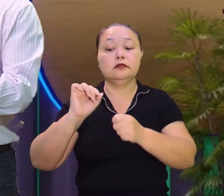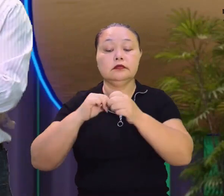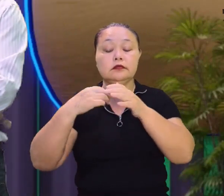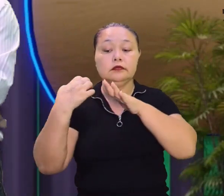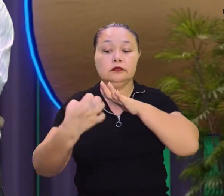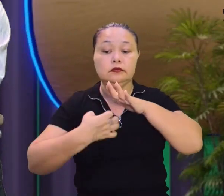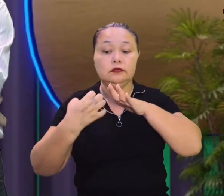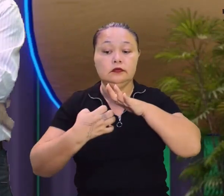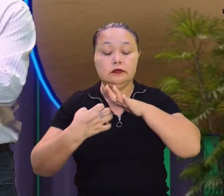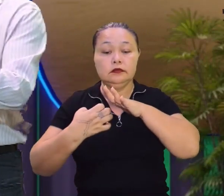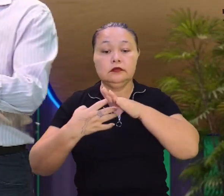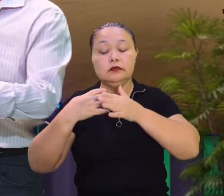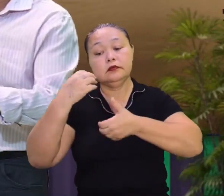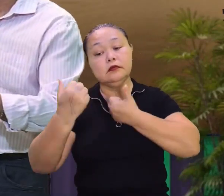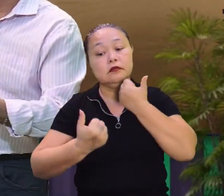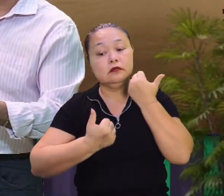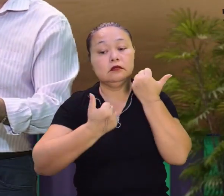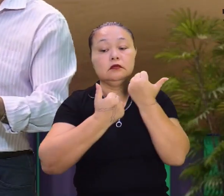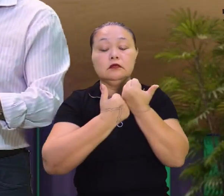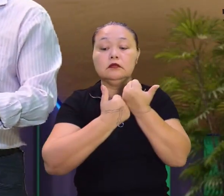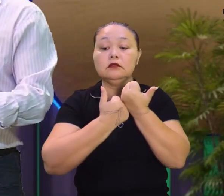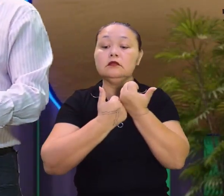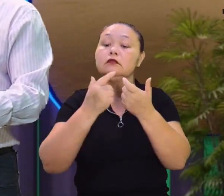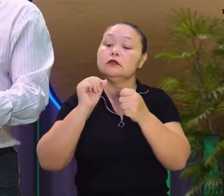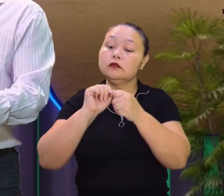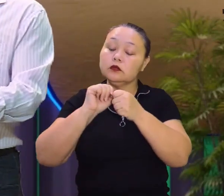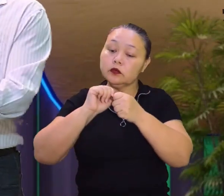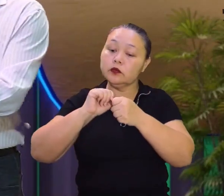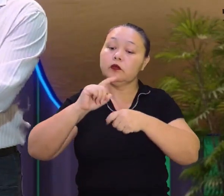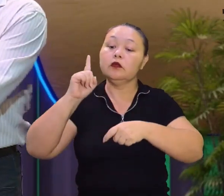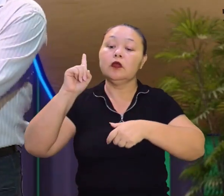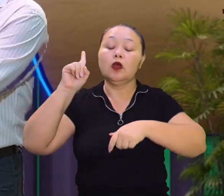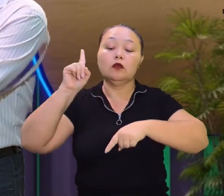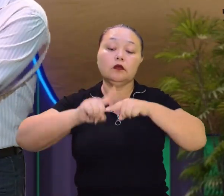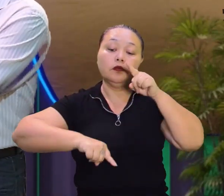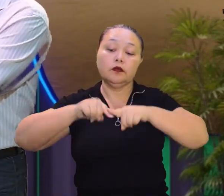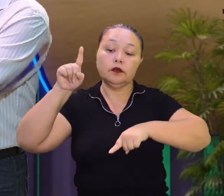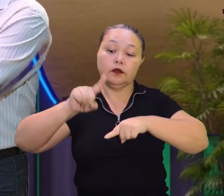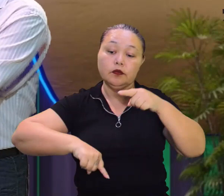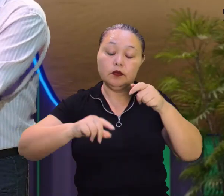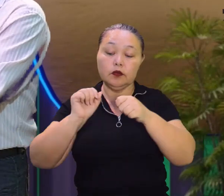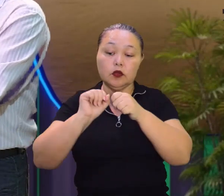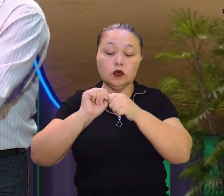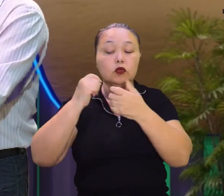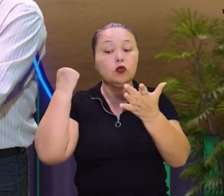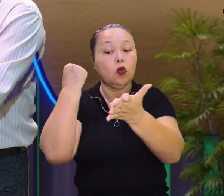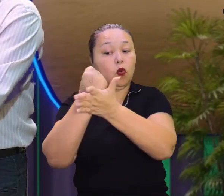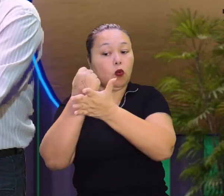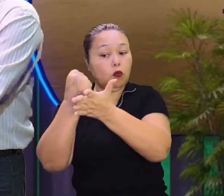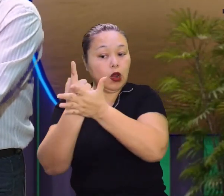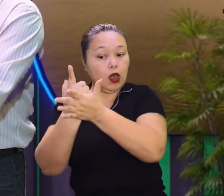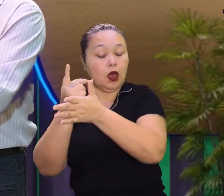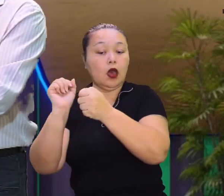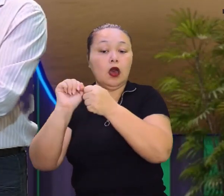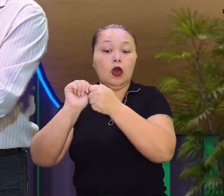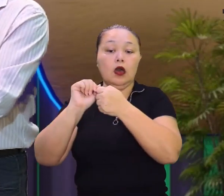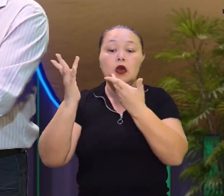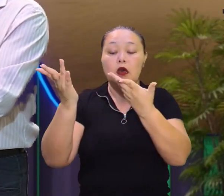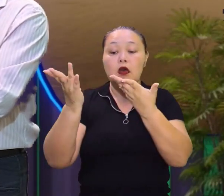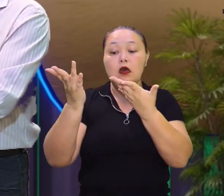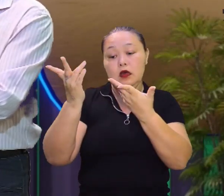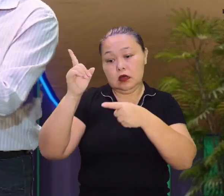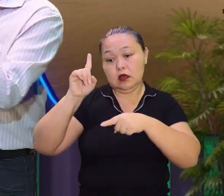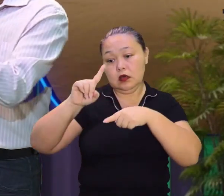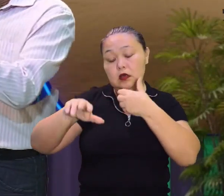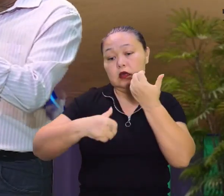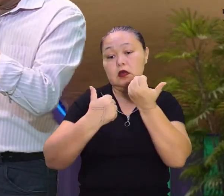industrialização, substituição de importação. Então, a industrialização agora aqui dentro do Brasil, dando exemplo de substituição